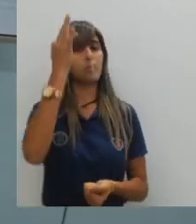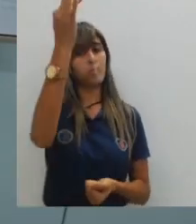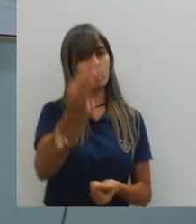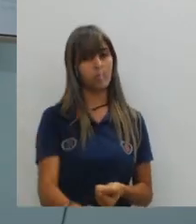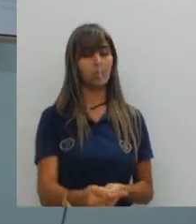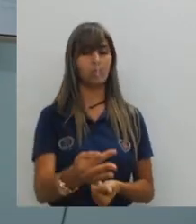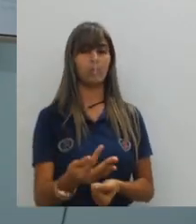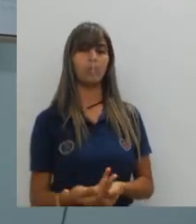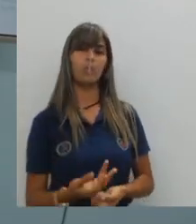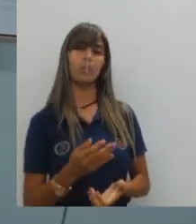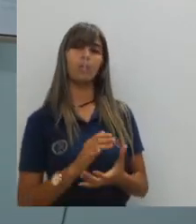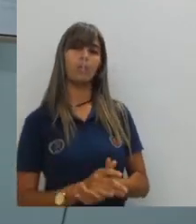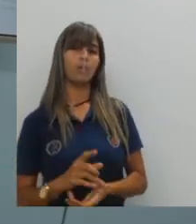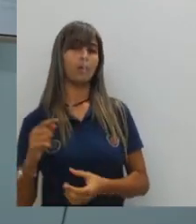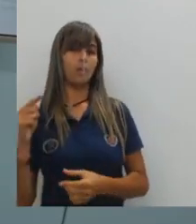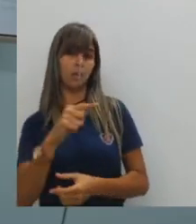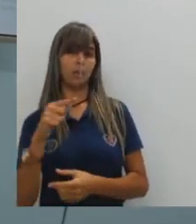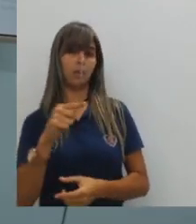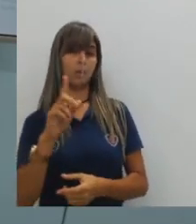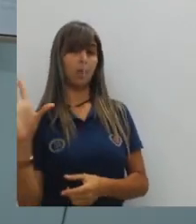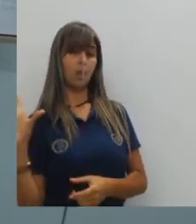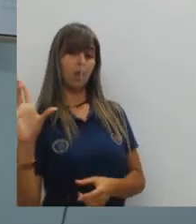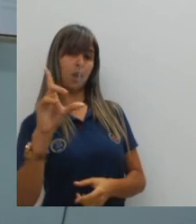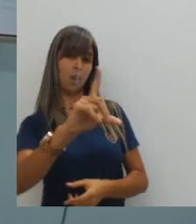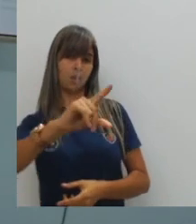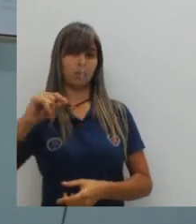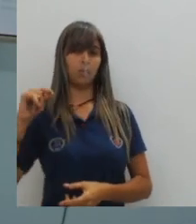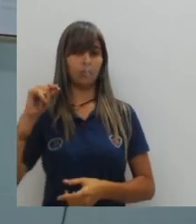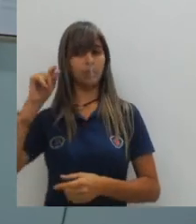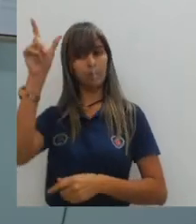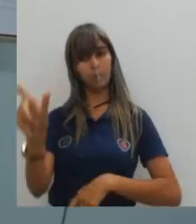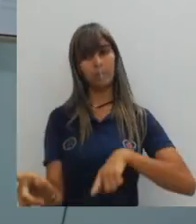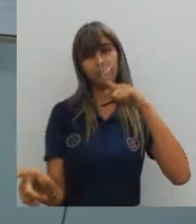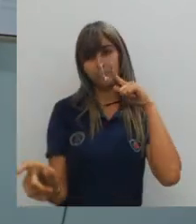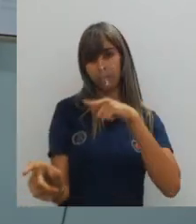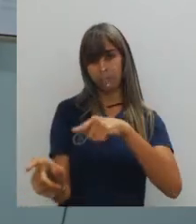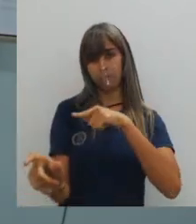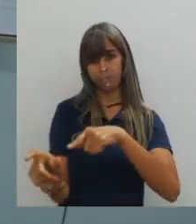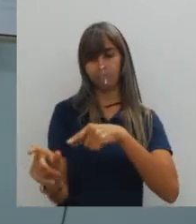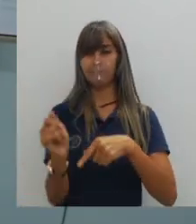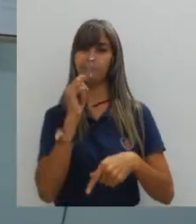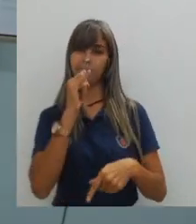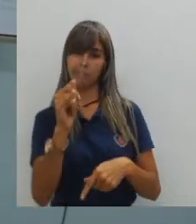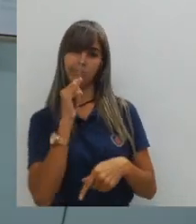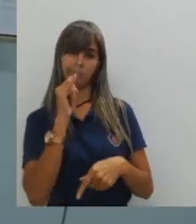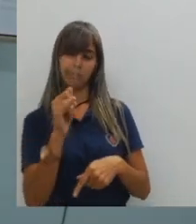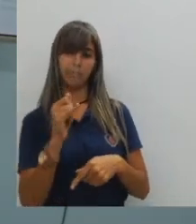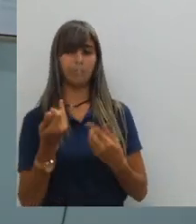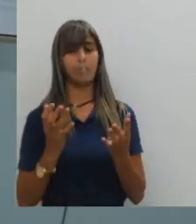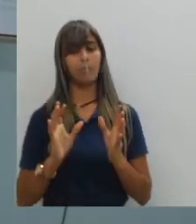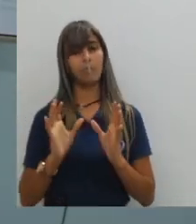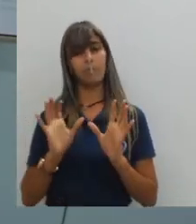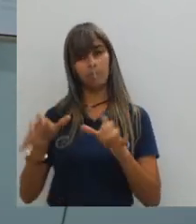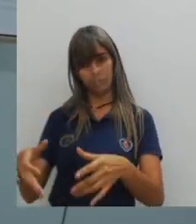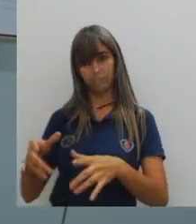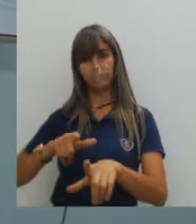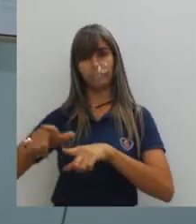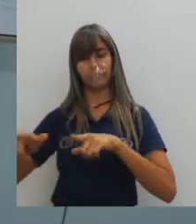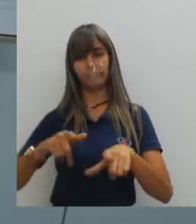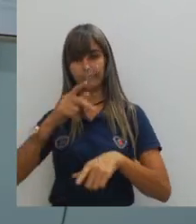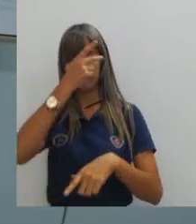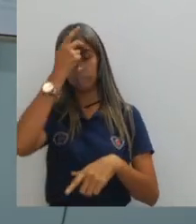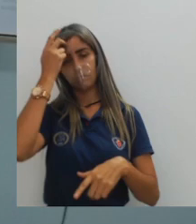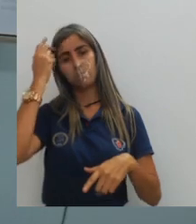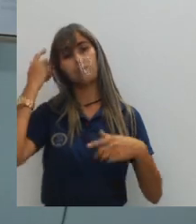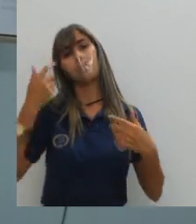está pré-determinado àquela pessoa, existe um destino que está pré-determinado, por exemplo, para a classe trabalhadora, que se a pessoa